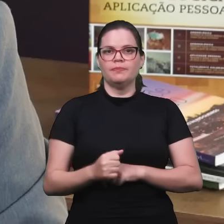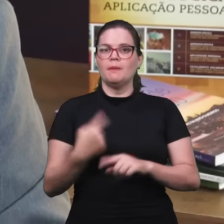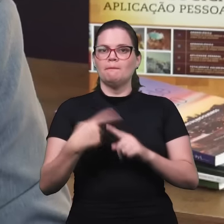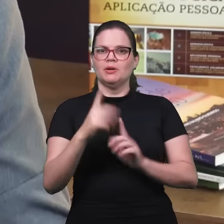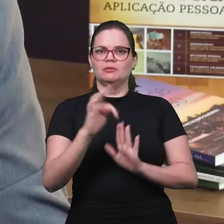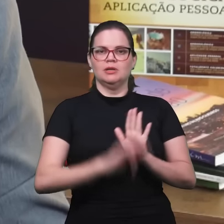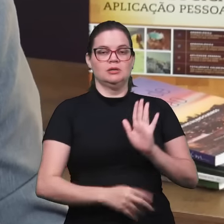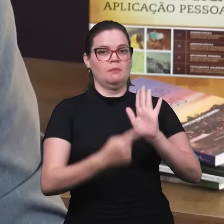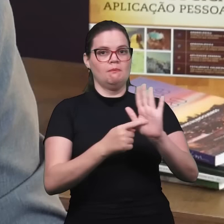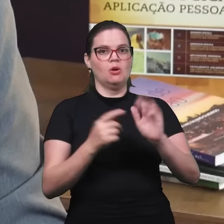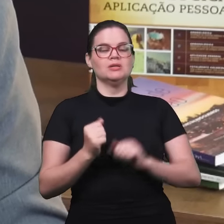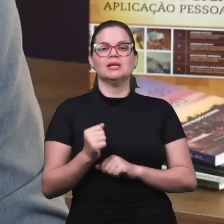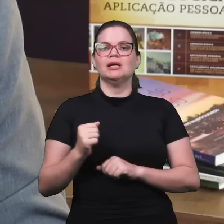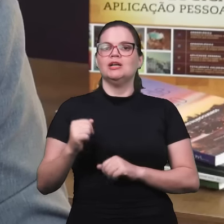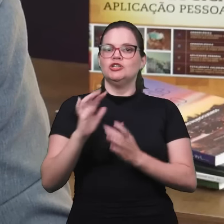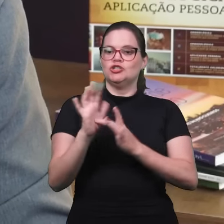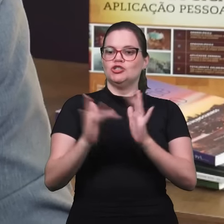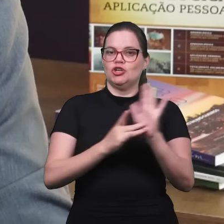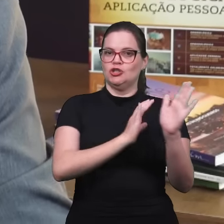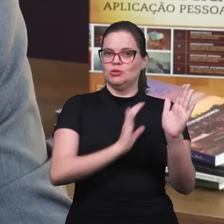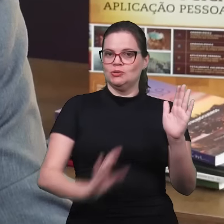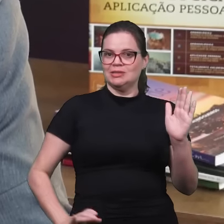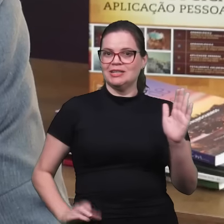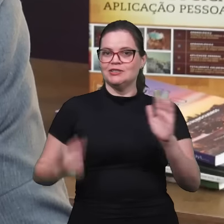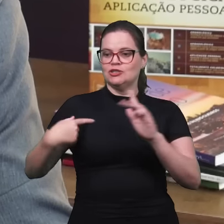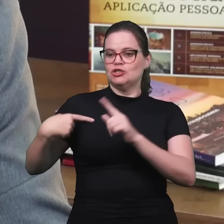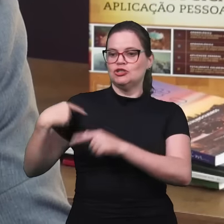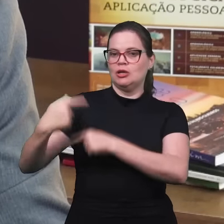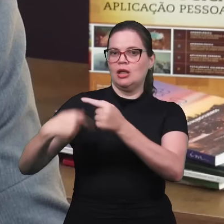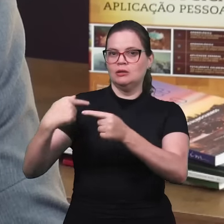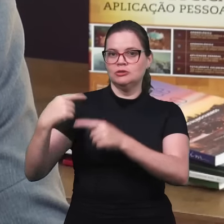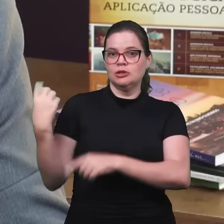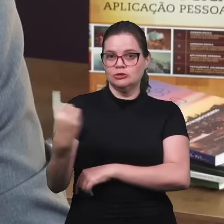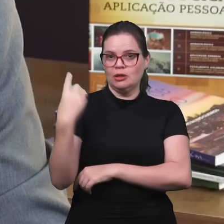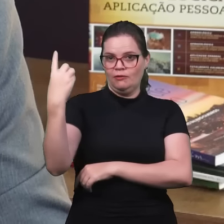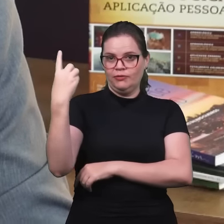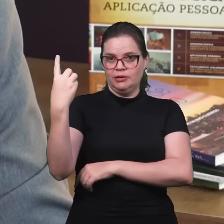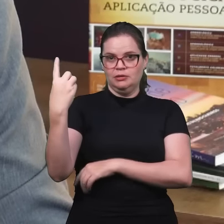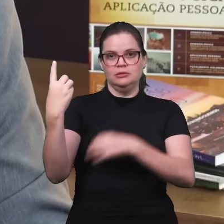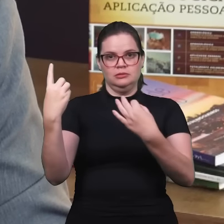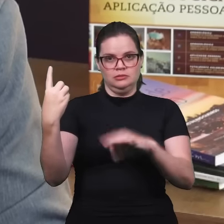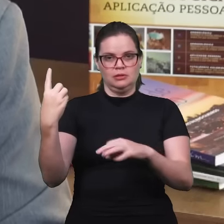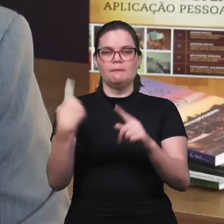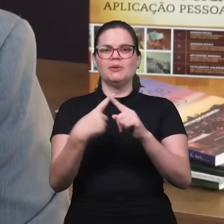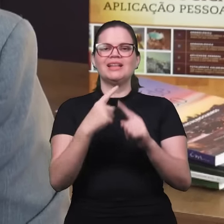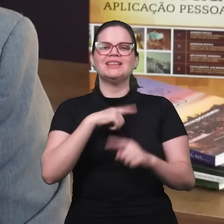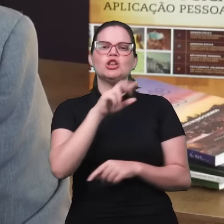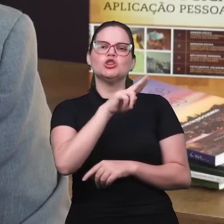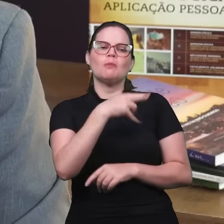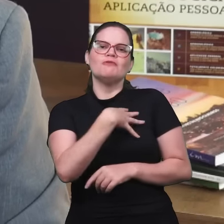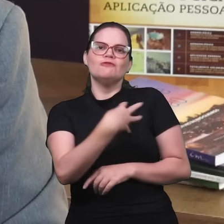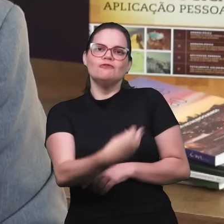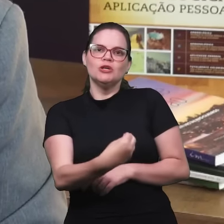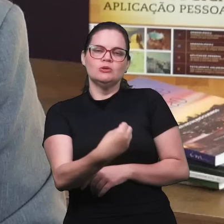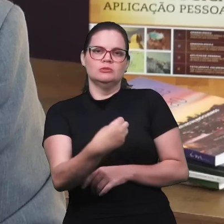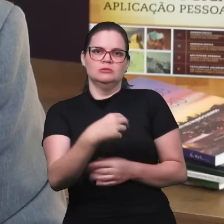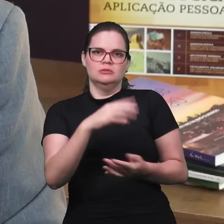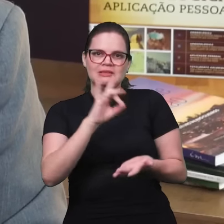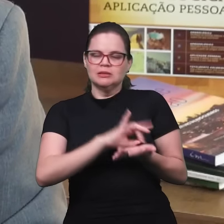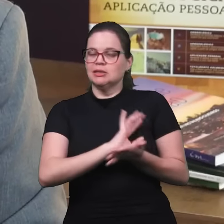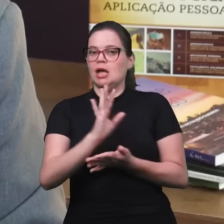Davi, essa expressão filho de Davi aqui é porque ele era descendente direto de Davi, né? Sim. Como você disse por José, mas também filho